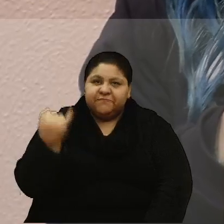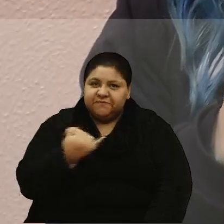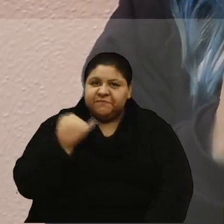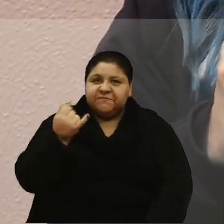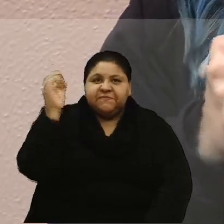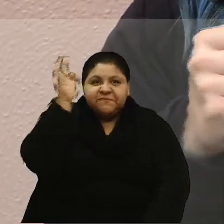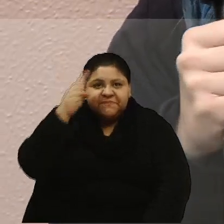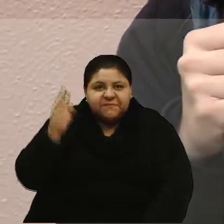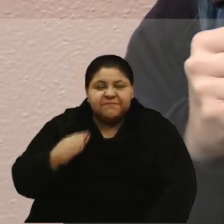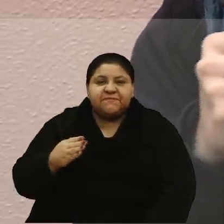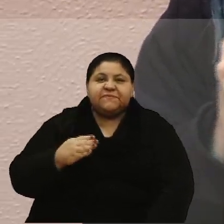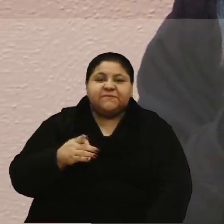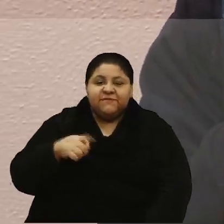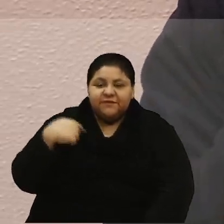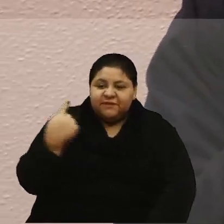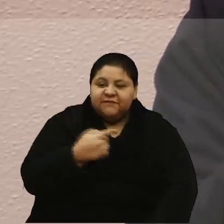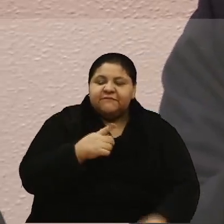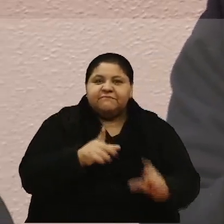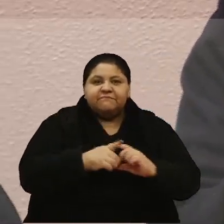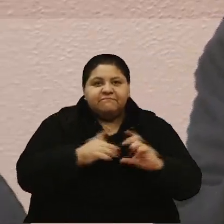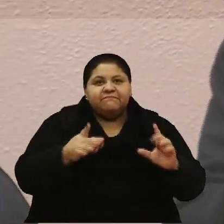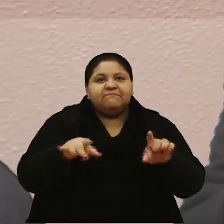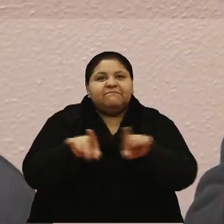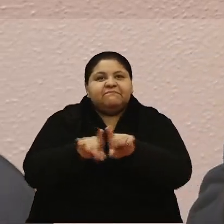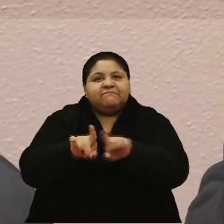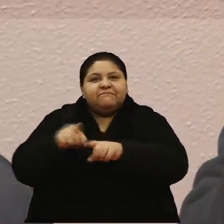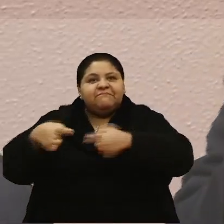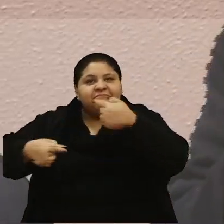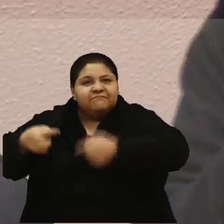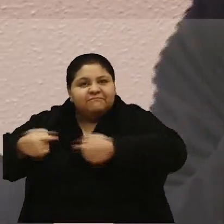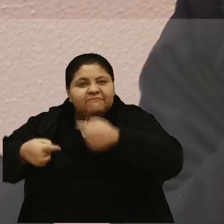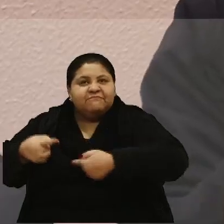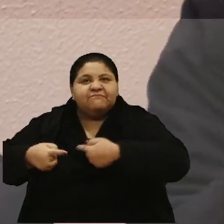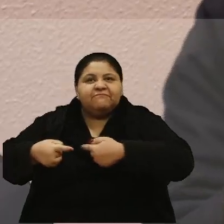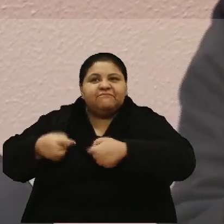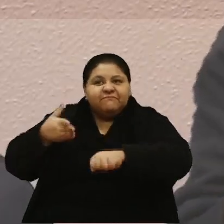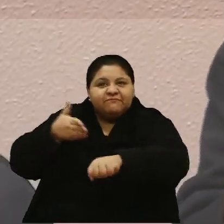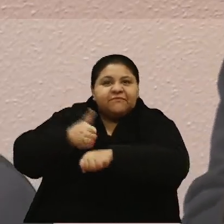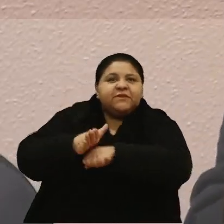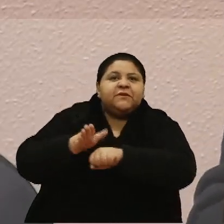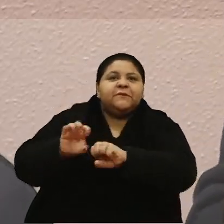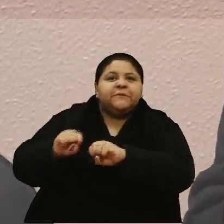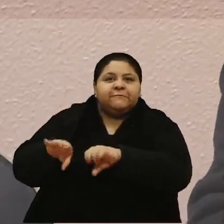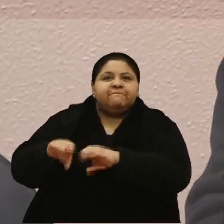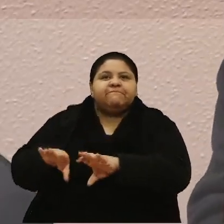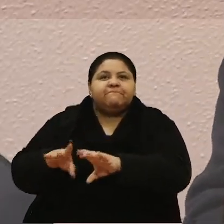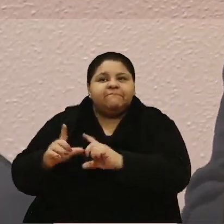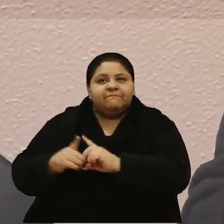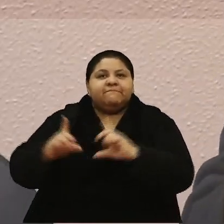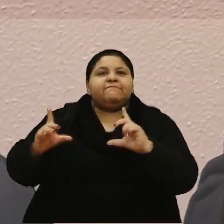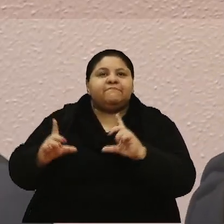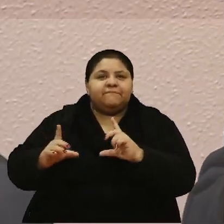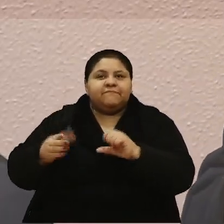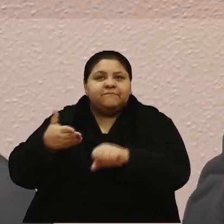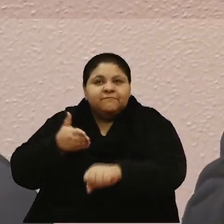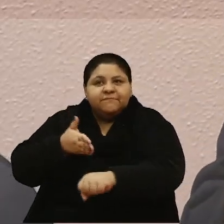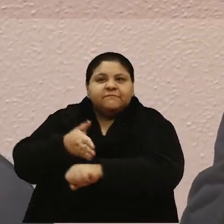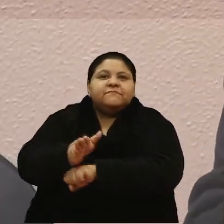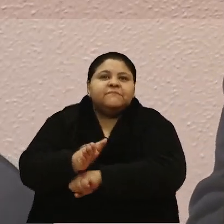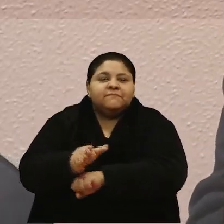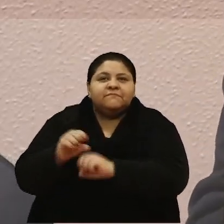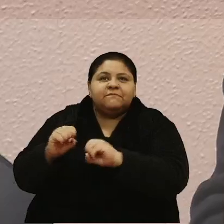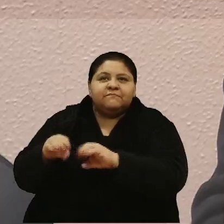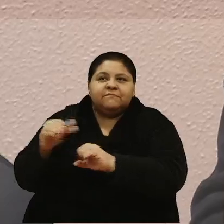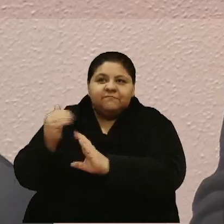no Brasil, tanto para a nossa democracia, quanto para discutir sobre o acesso à educação e a democratização do acesso à